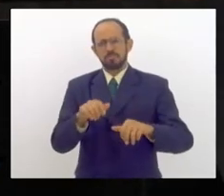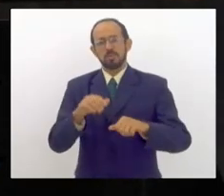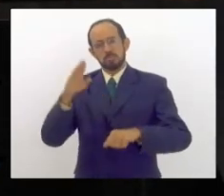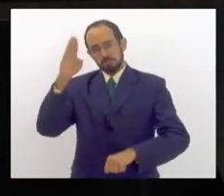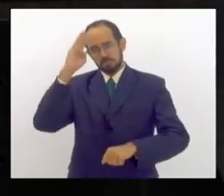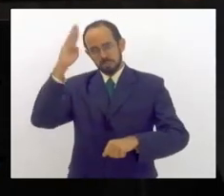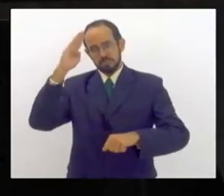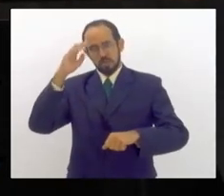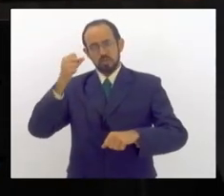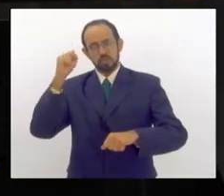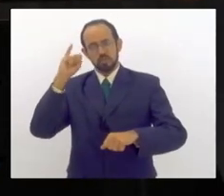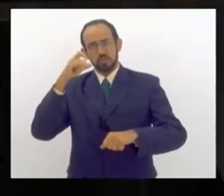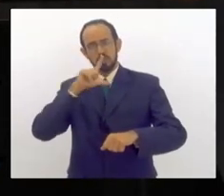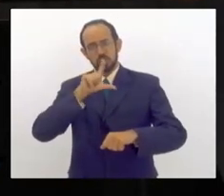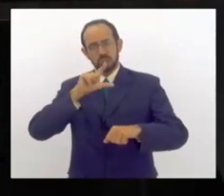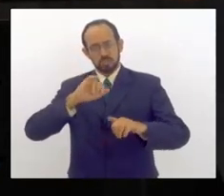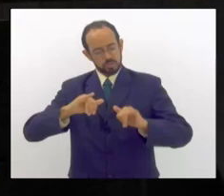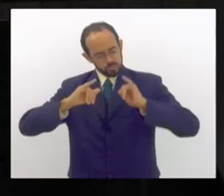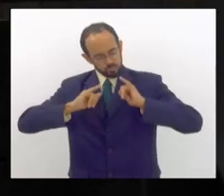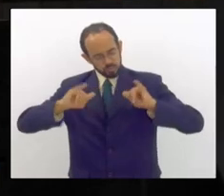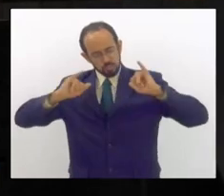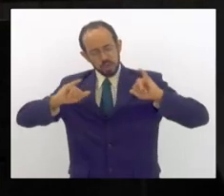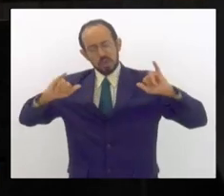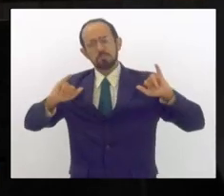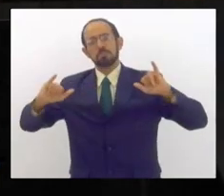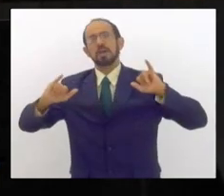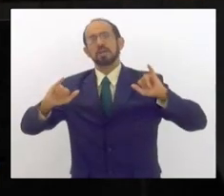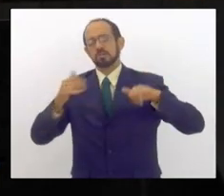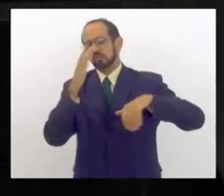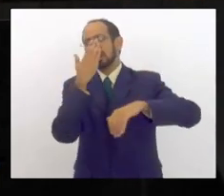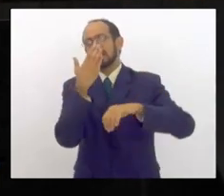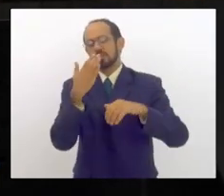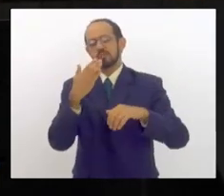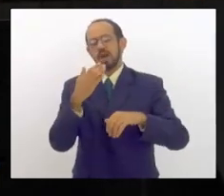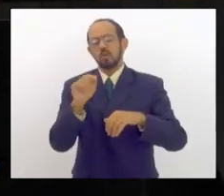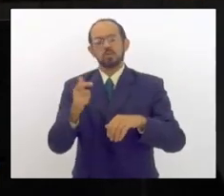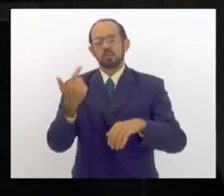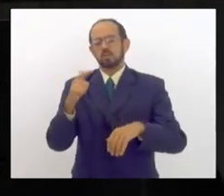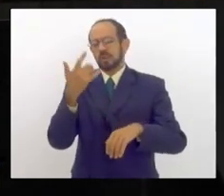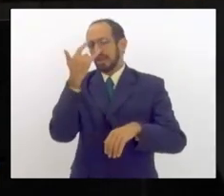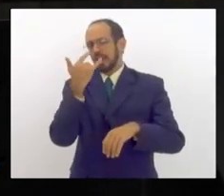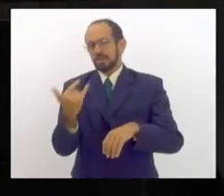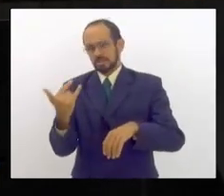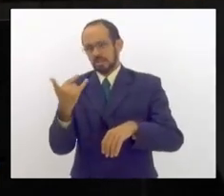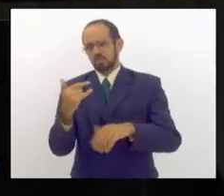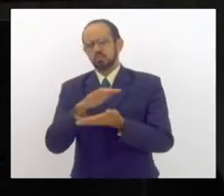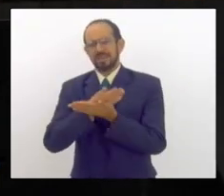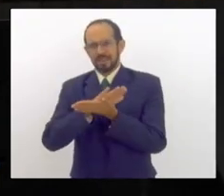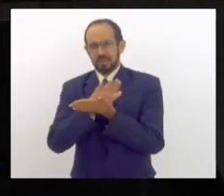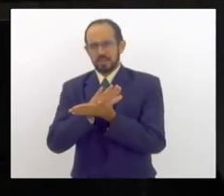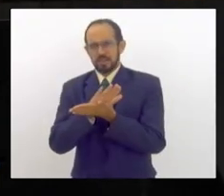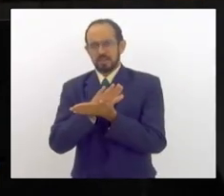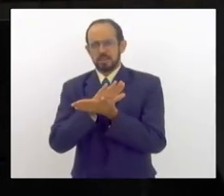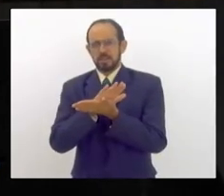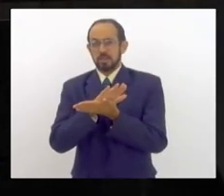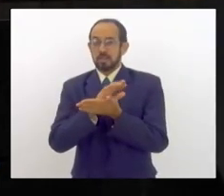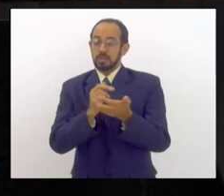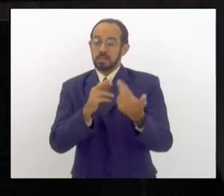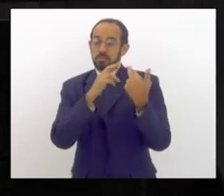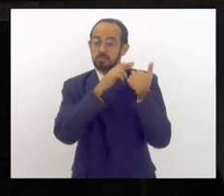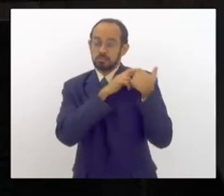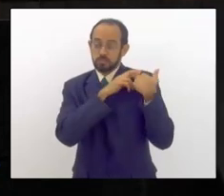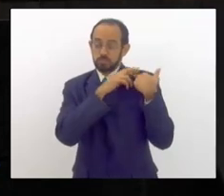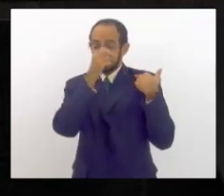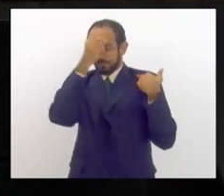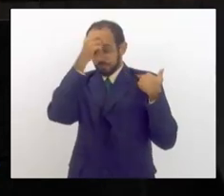campanha de carnaval sem assédio, também responsabilizando seja as prefeituras das cidades do Rio de